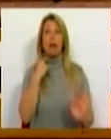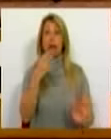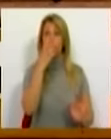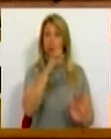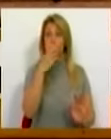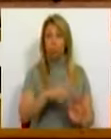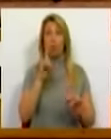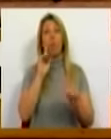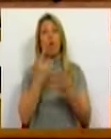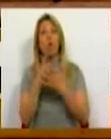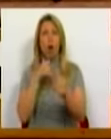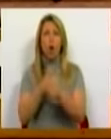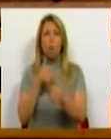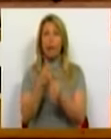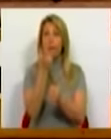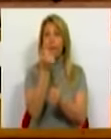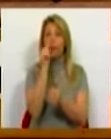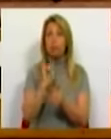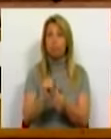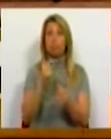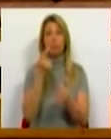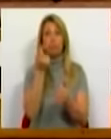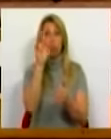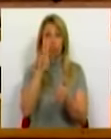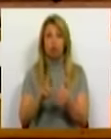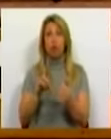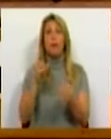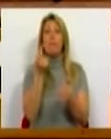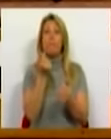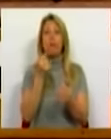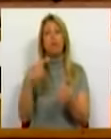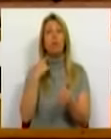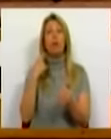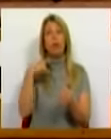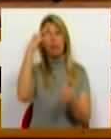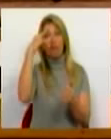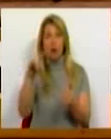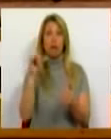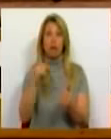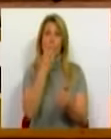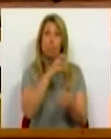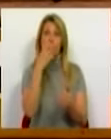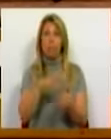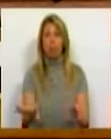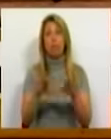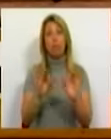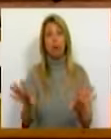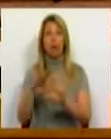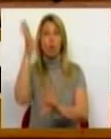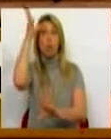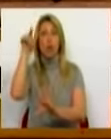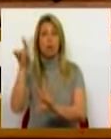as evoluções do preço da carne bovina e suína, à semelhança do que foi criado para o leite quando terminou o regime de cotas de